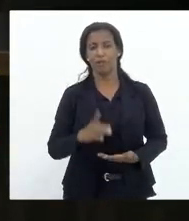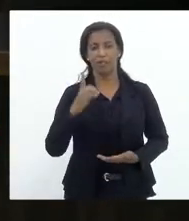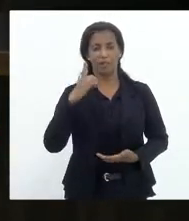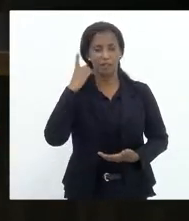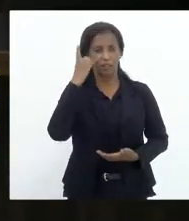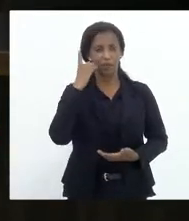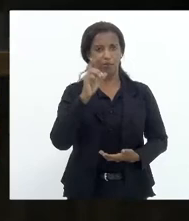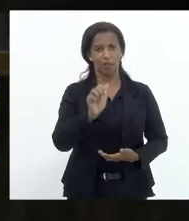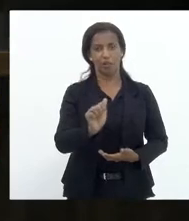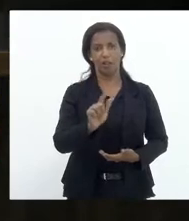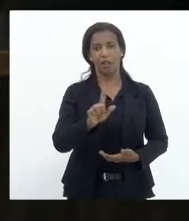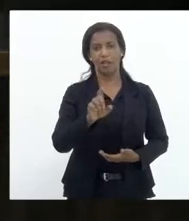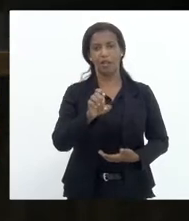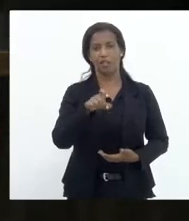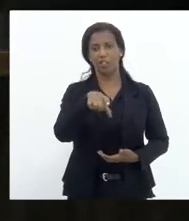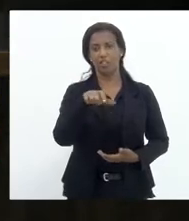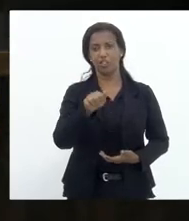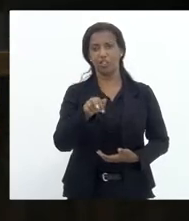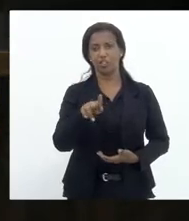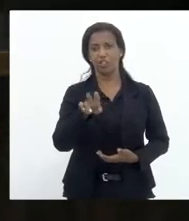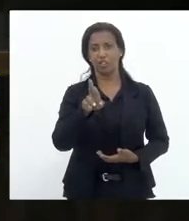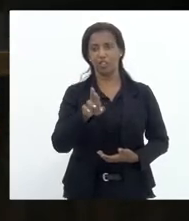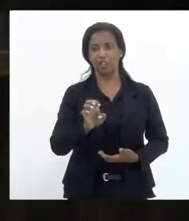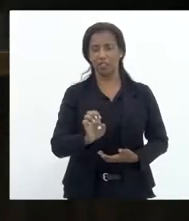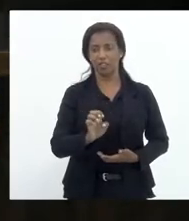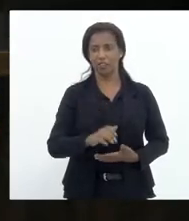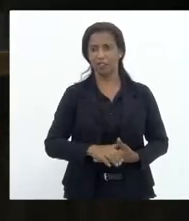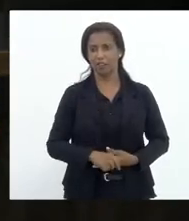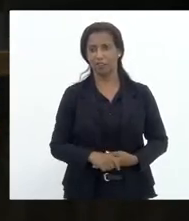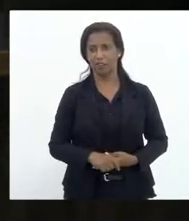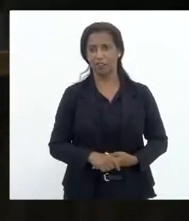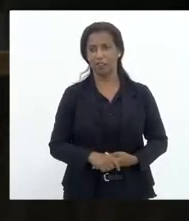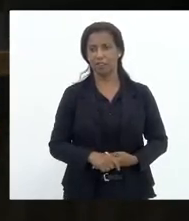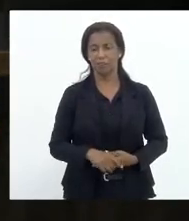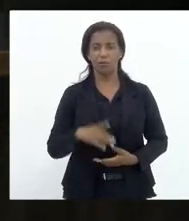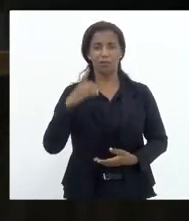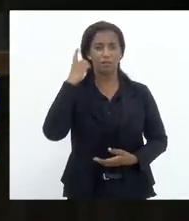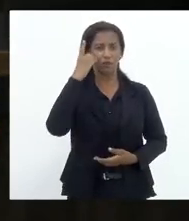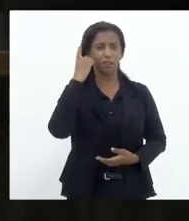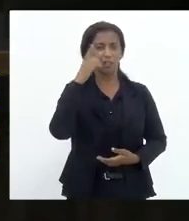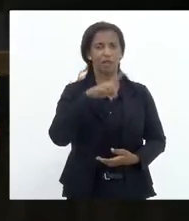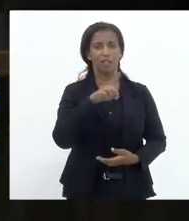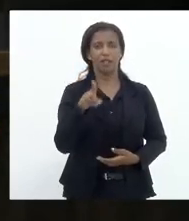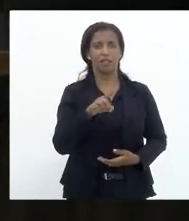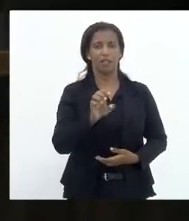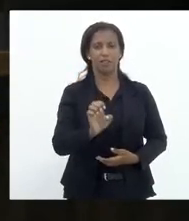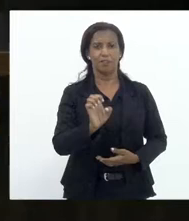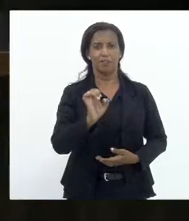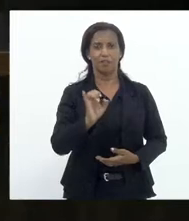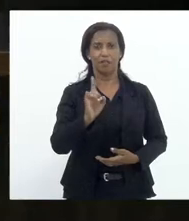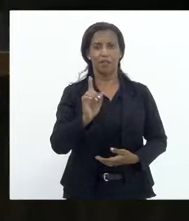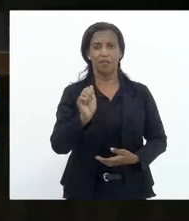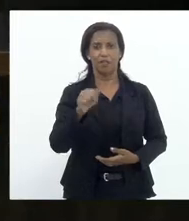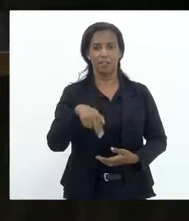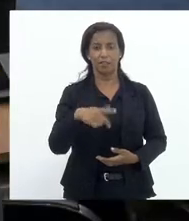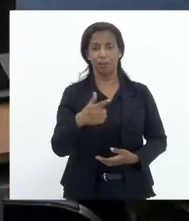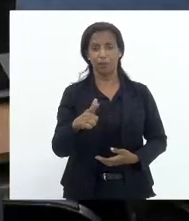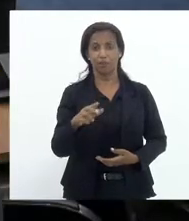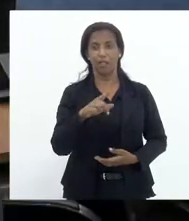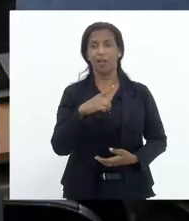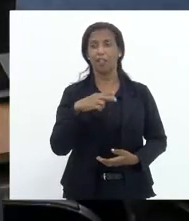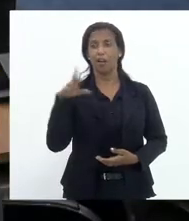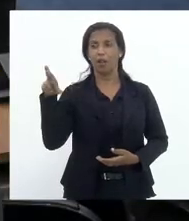Alexandre que knoplock Deputado Alexandre Aquino AppLock Deputado a zeidan o resultado rosenverg Reis